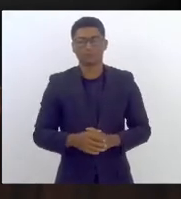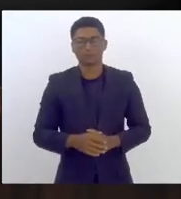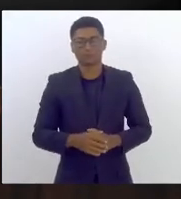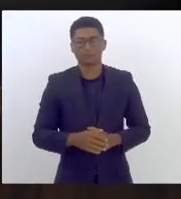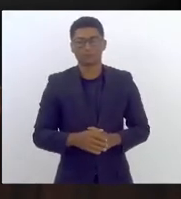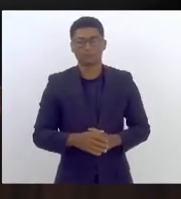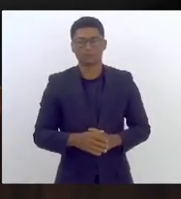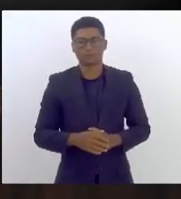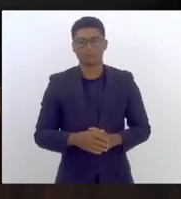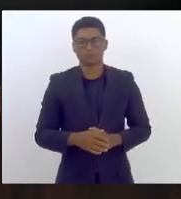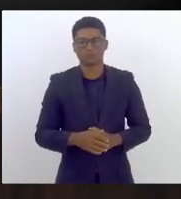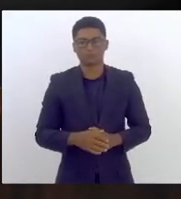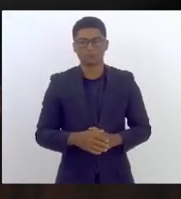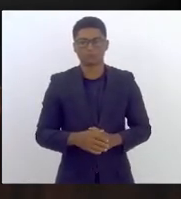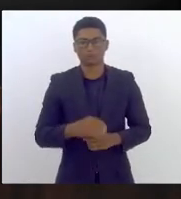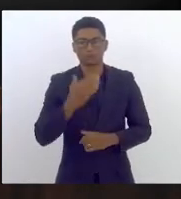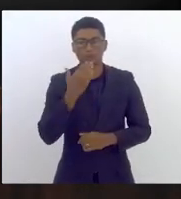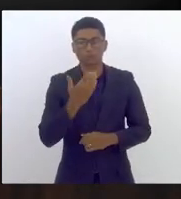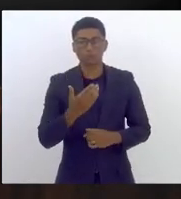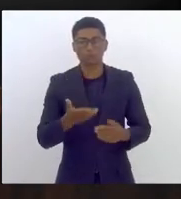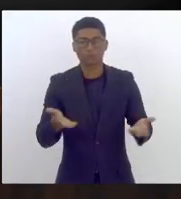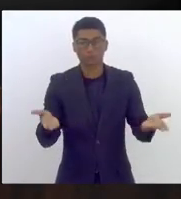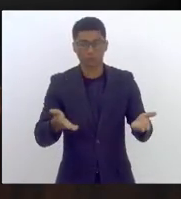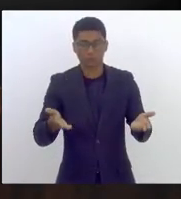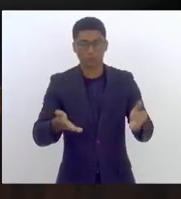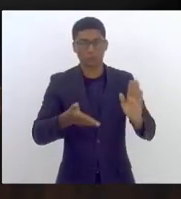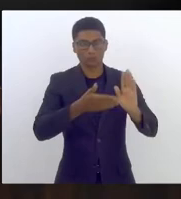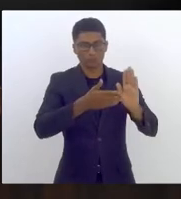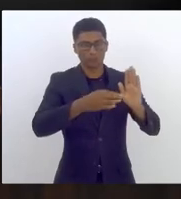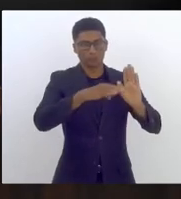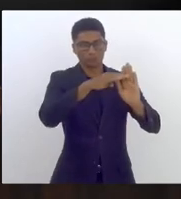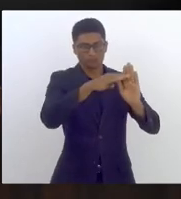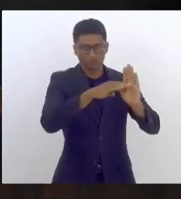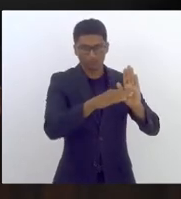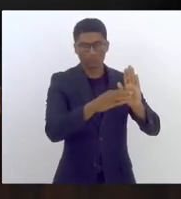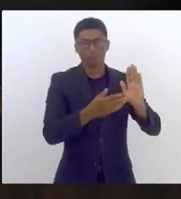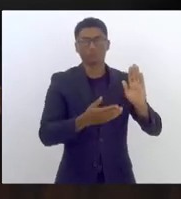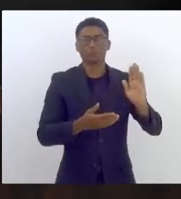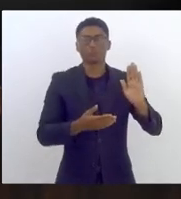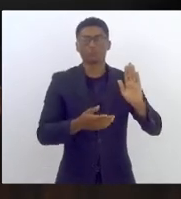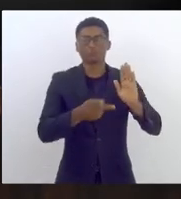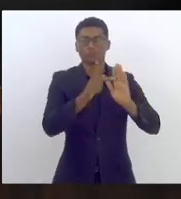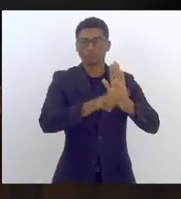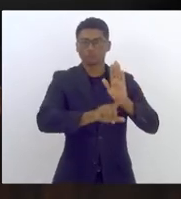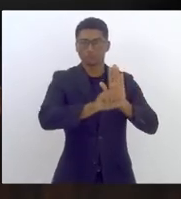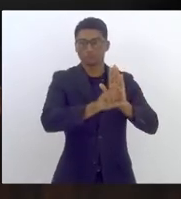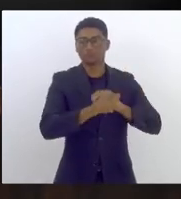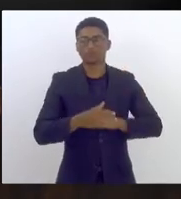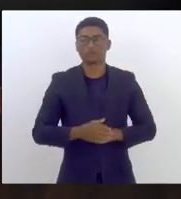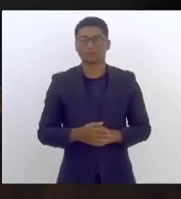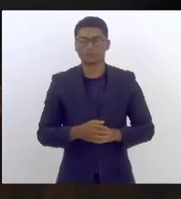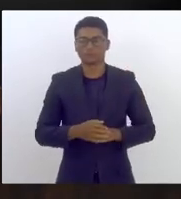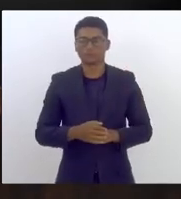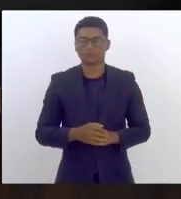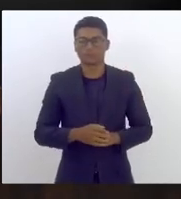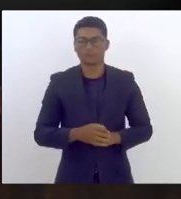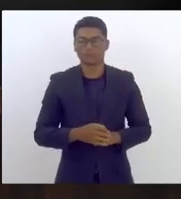requerimento requer inclusão na ordem do dia dos seguintes projetos de lei